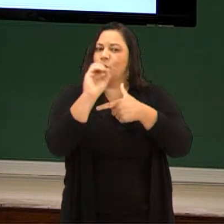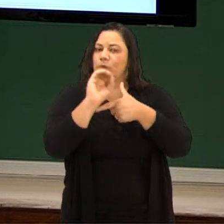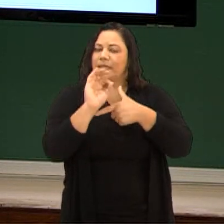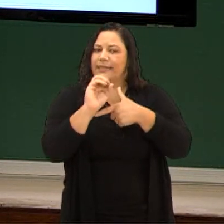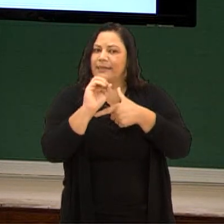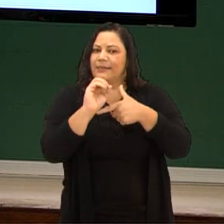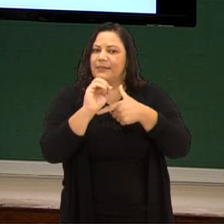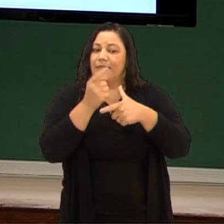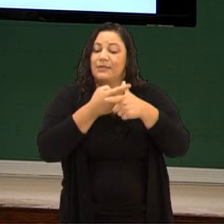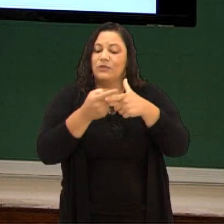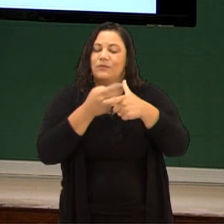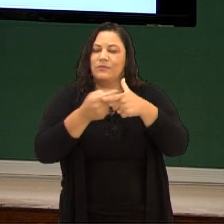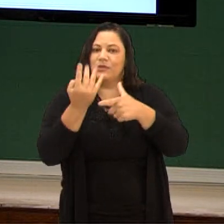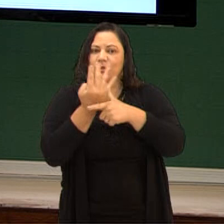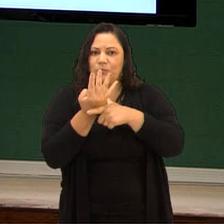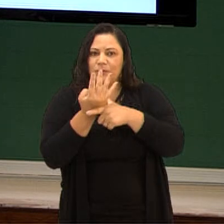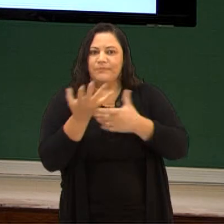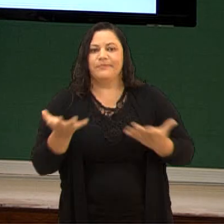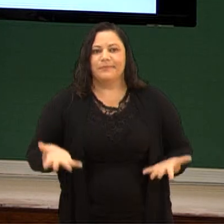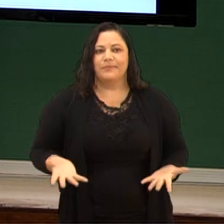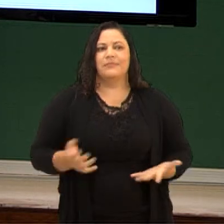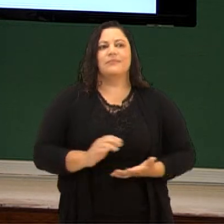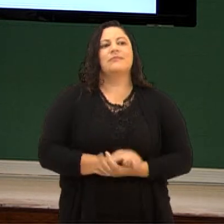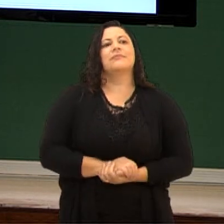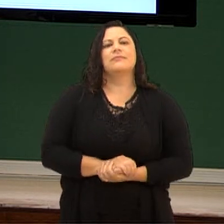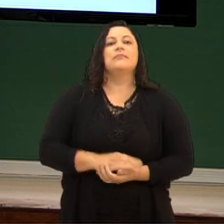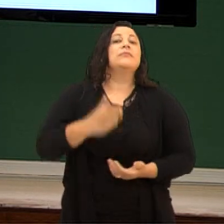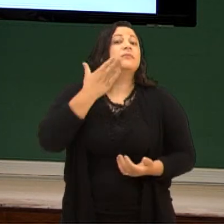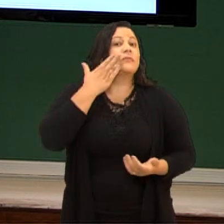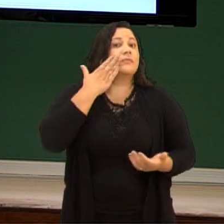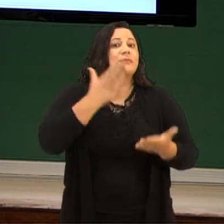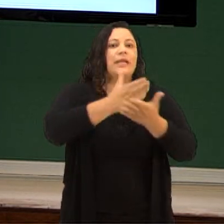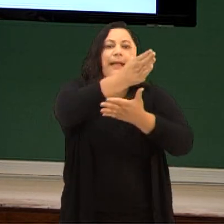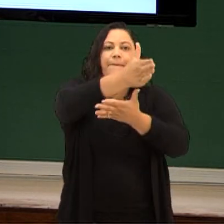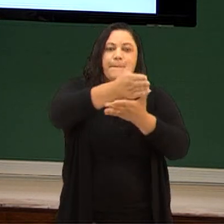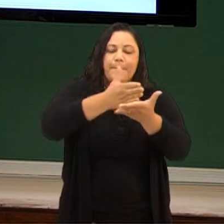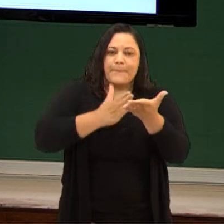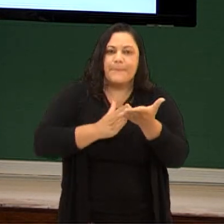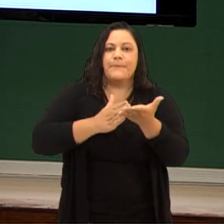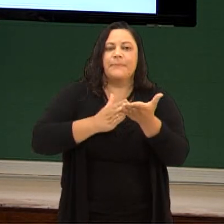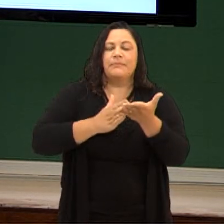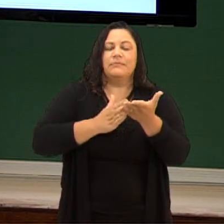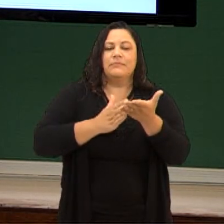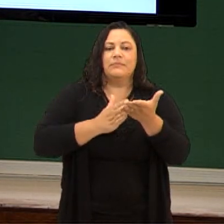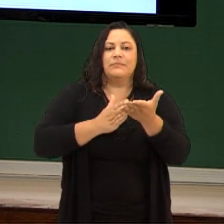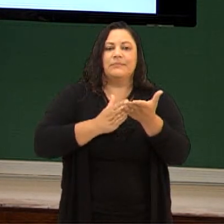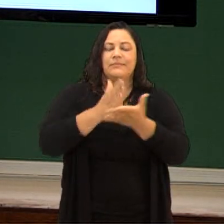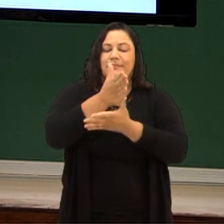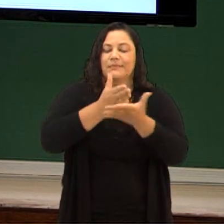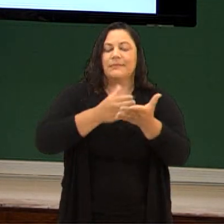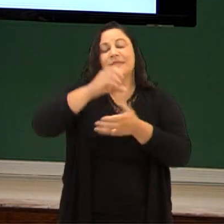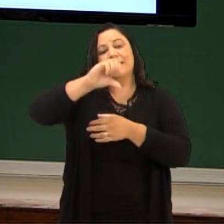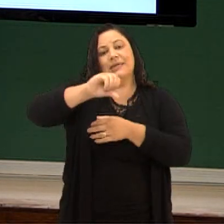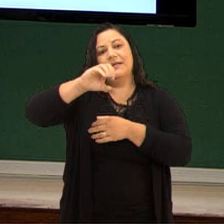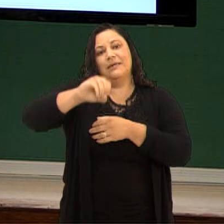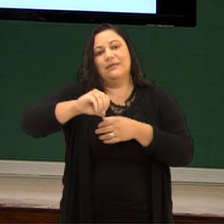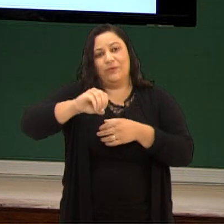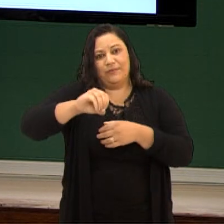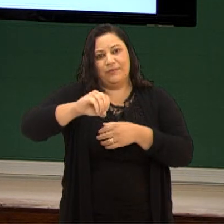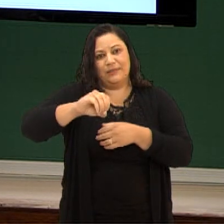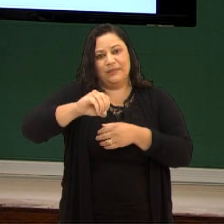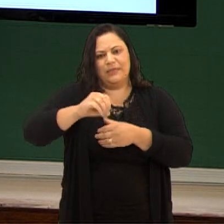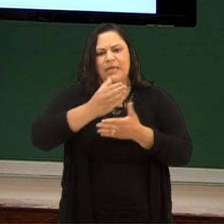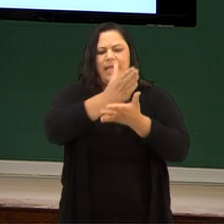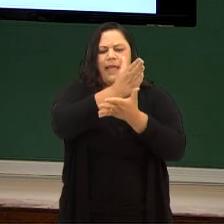180 por 4, certo? Eu sei que a metade do 180 é 90, nós já conhecemos. E agora, e a metade